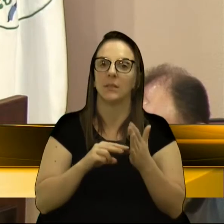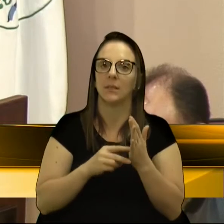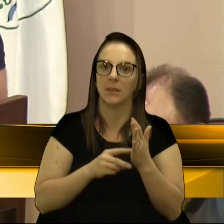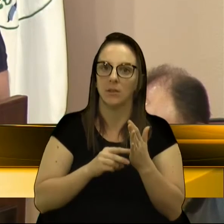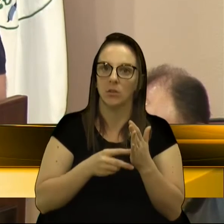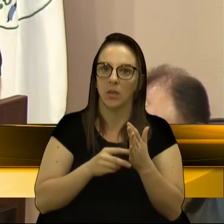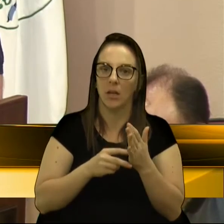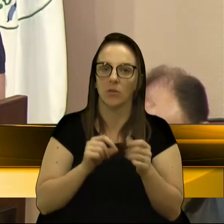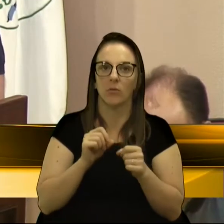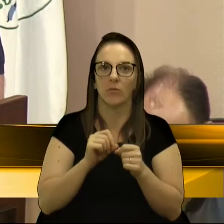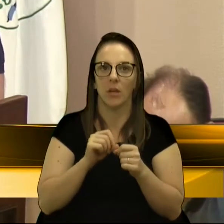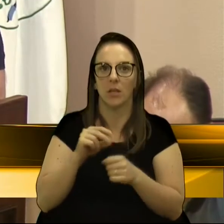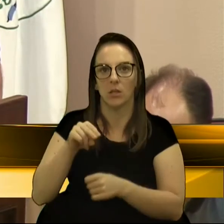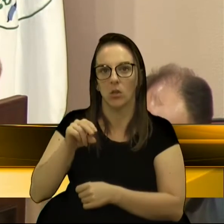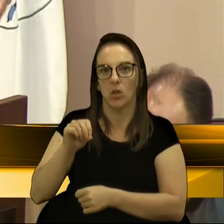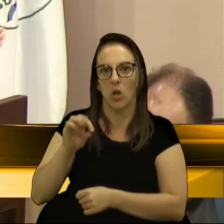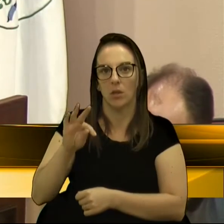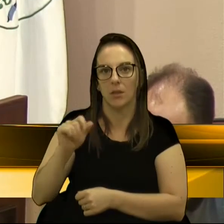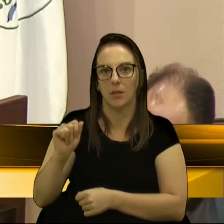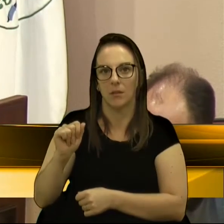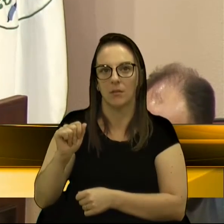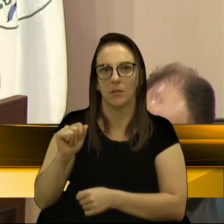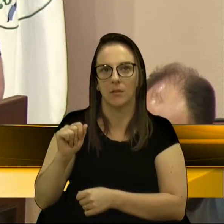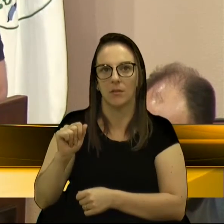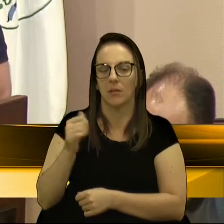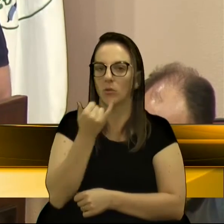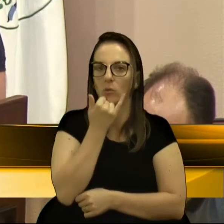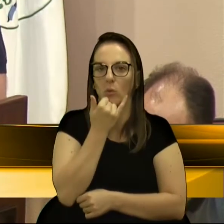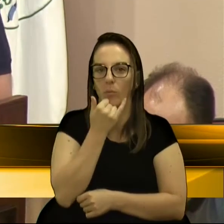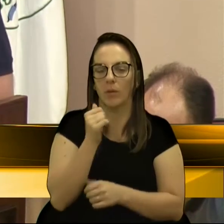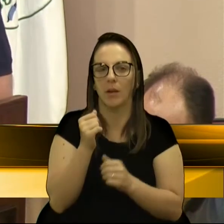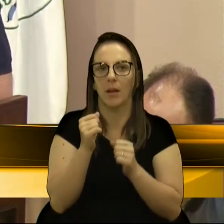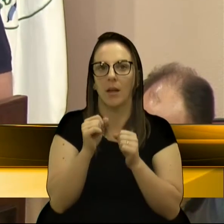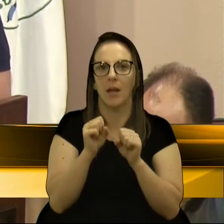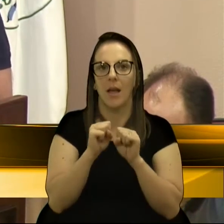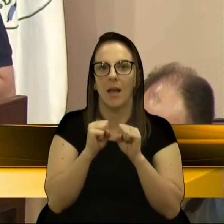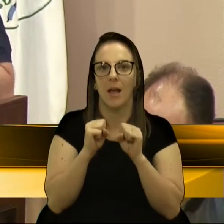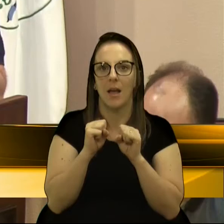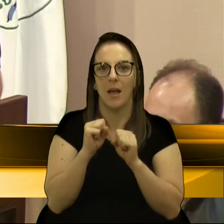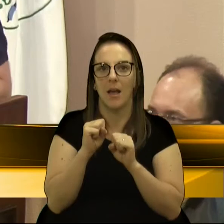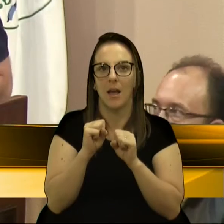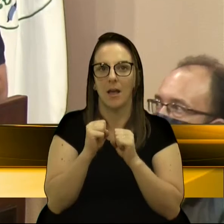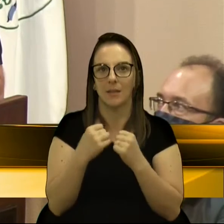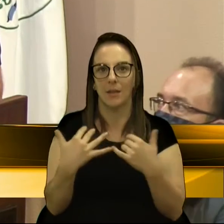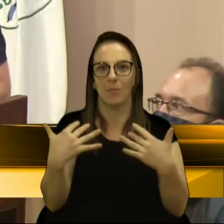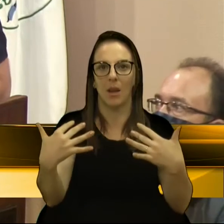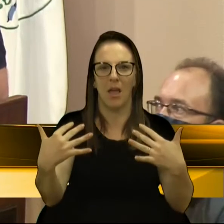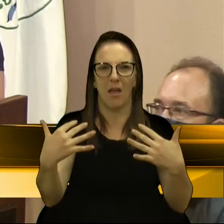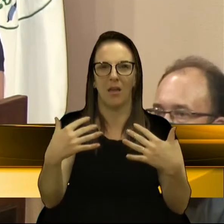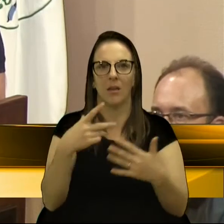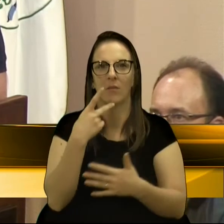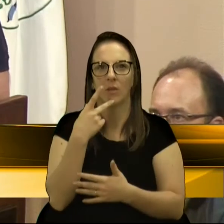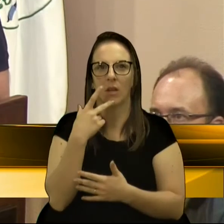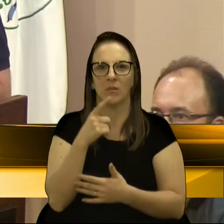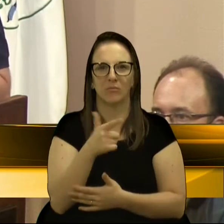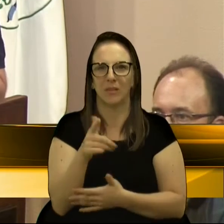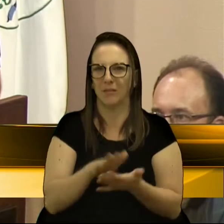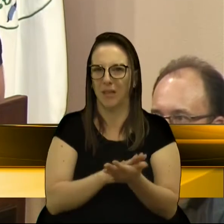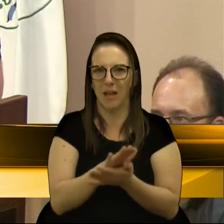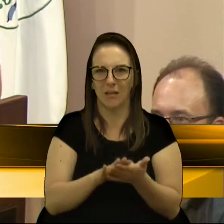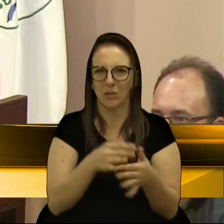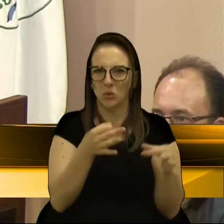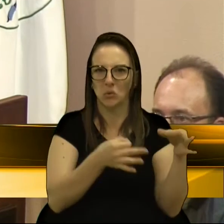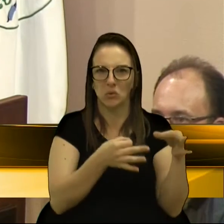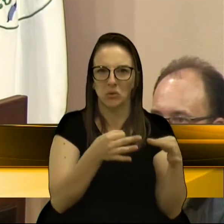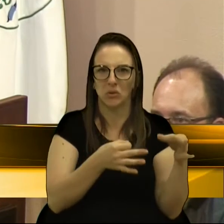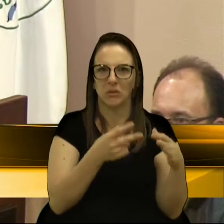fez uma nota, né, fez uma assembleia, melhor dizendo, publicou a nota no Jornal Pioneiro, completamente sem embasamento jurídico, pedem